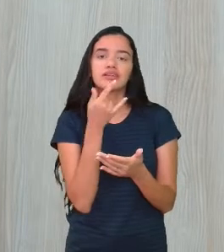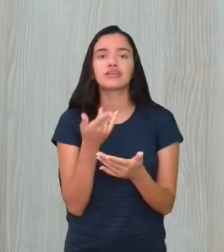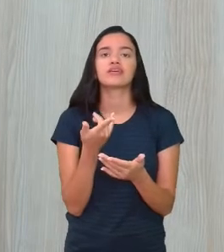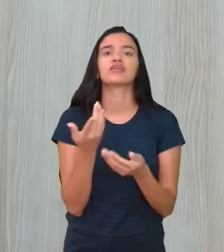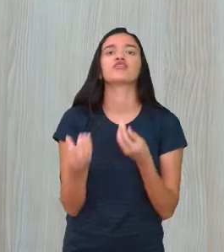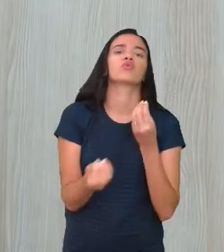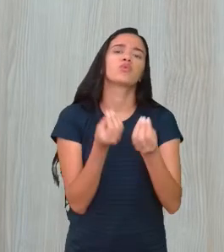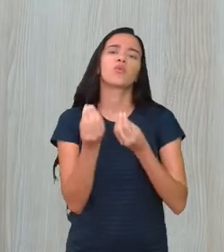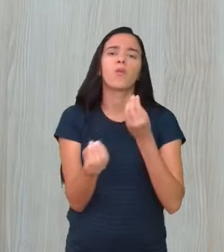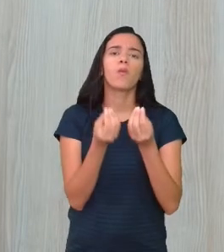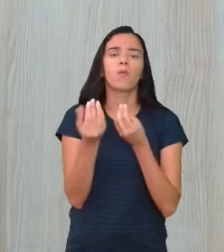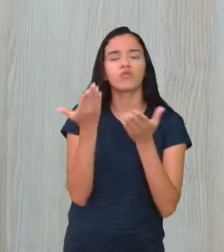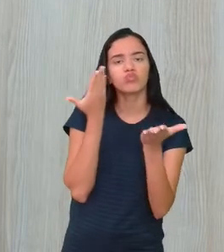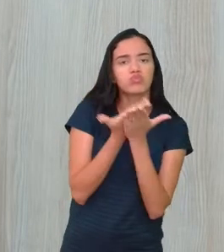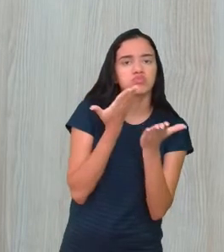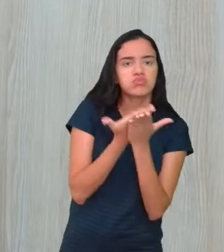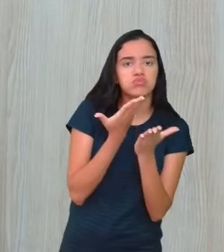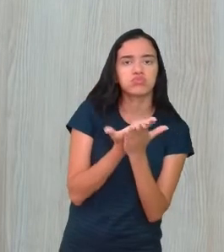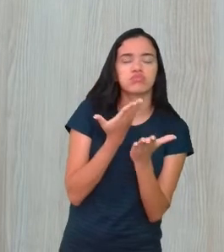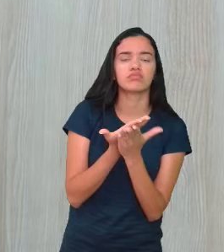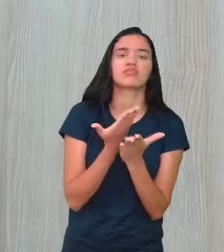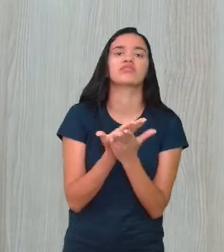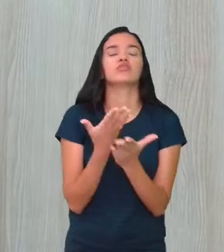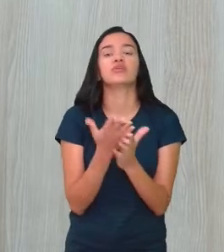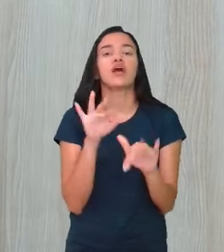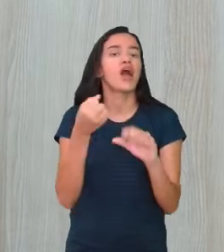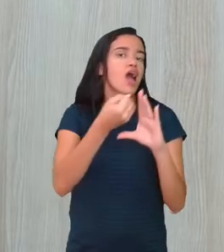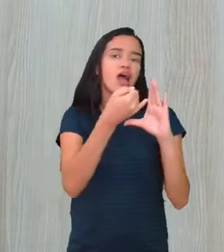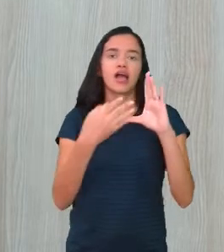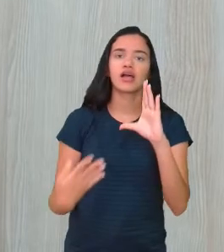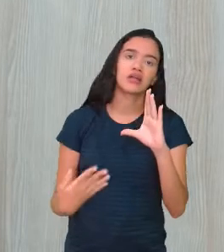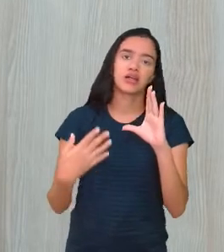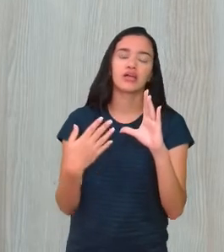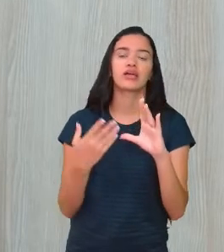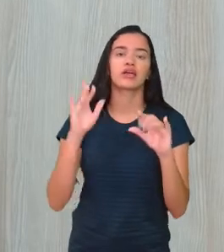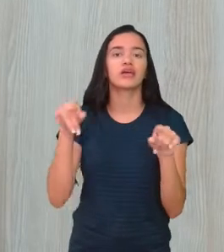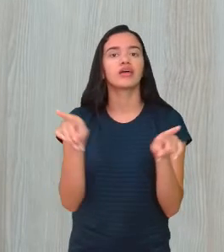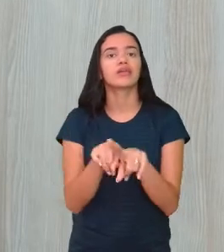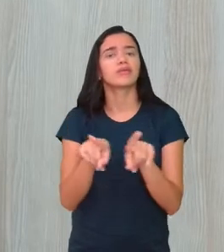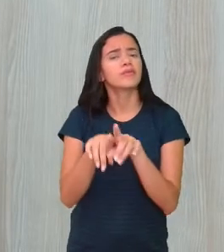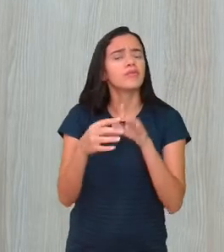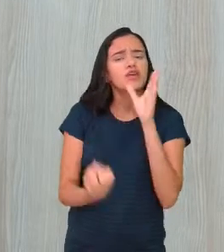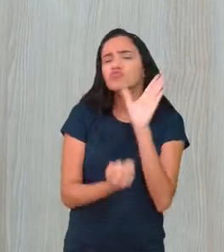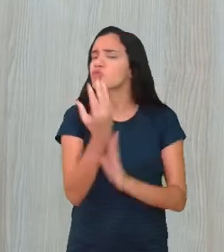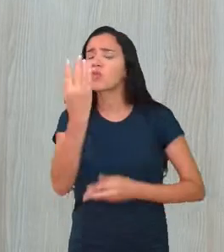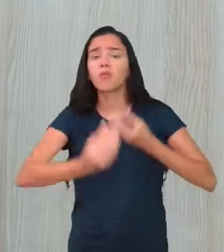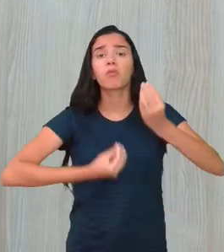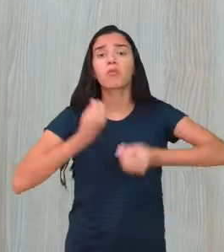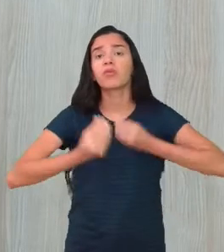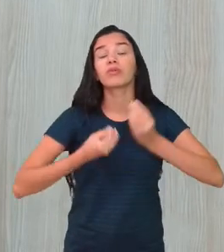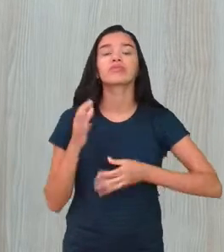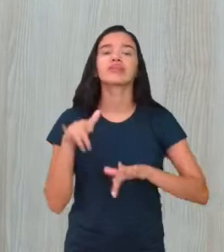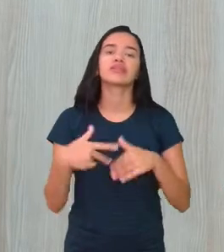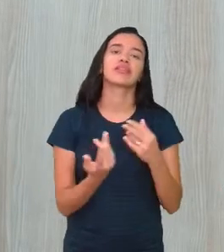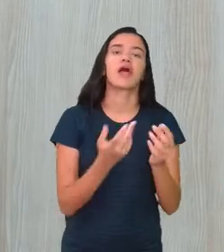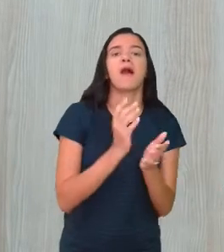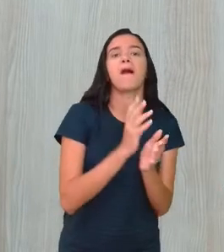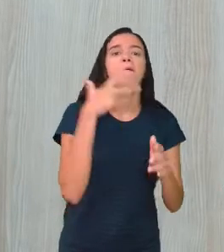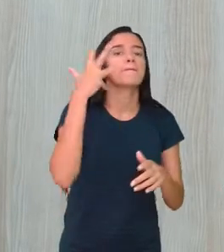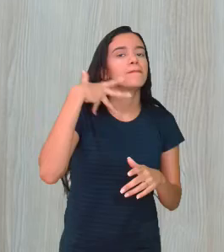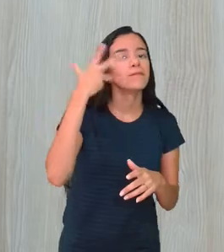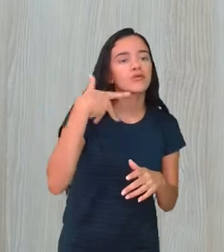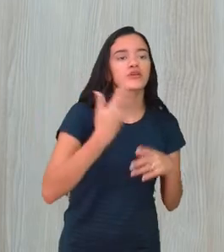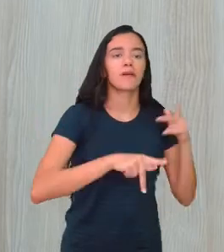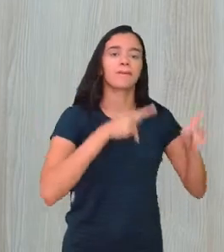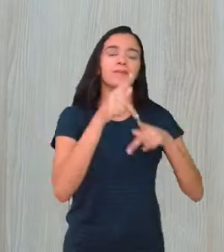como um estudo, né? Apenas das características, de quando surgiu. Até porque na música popular já